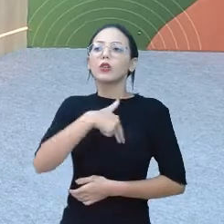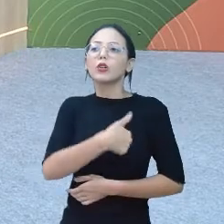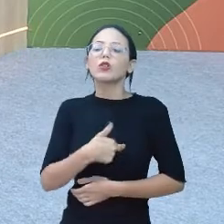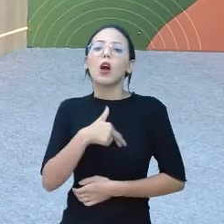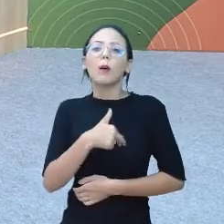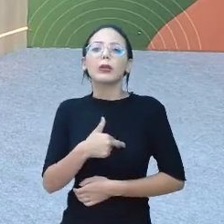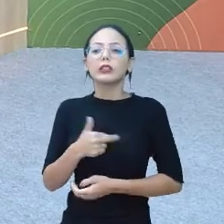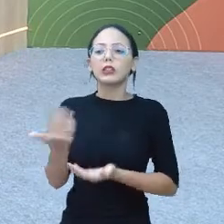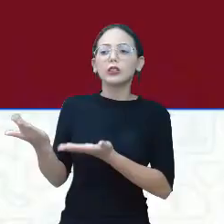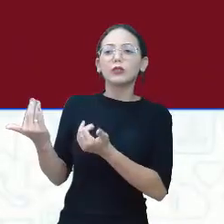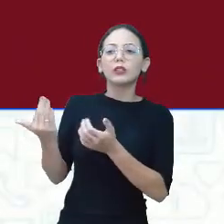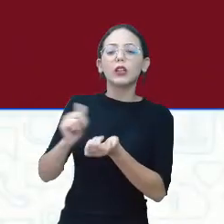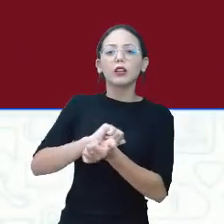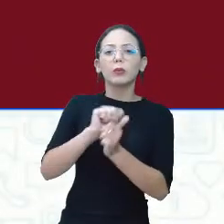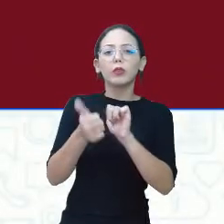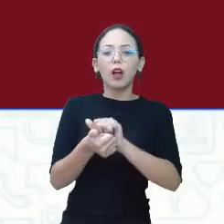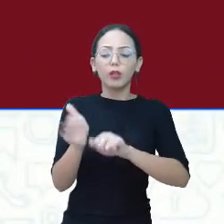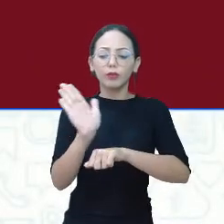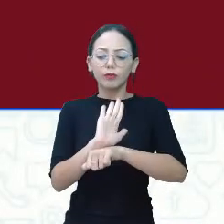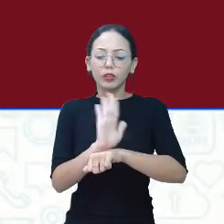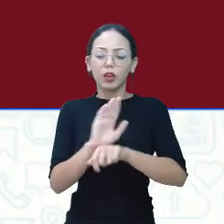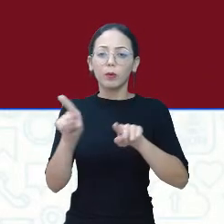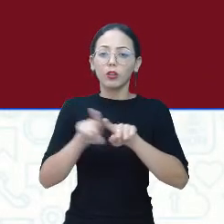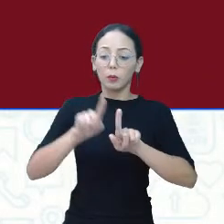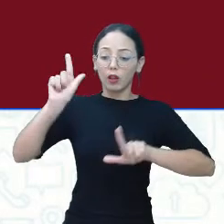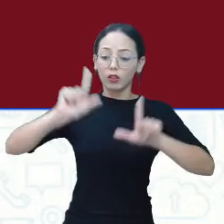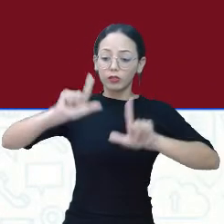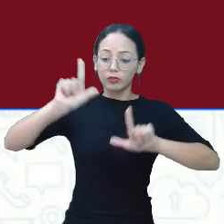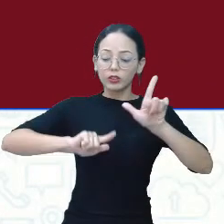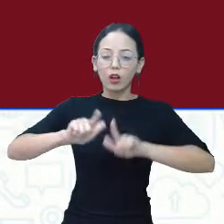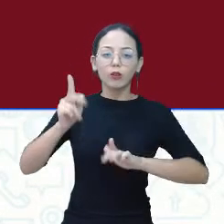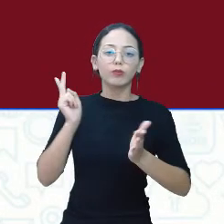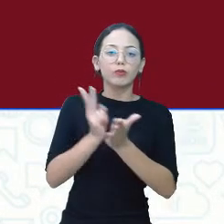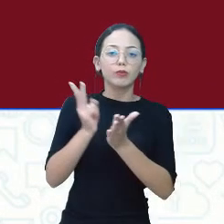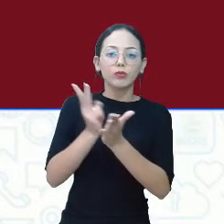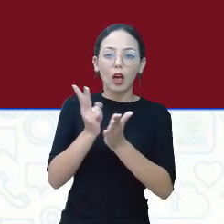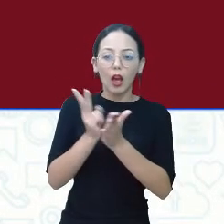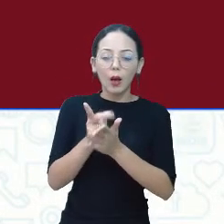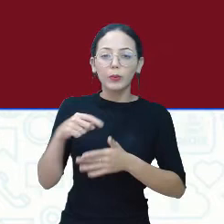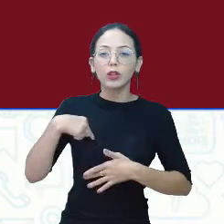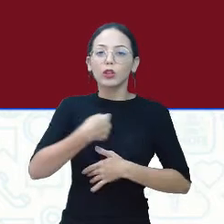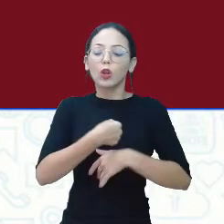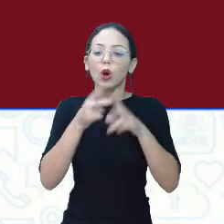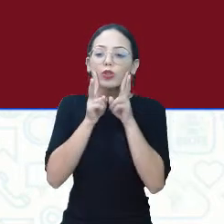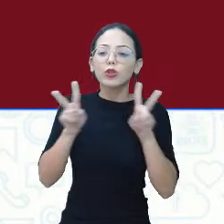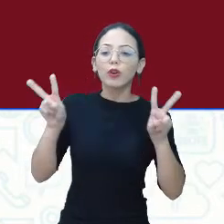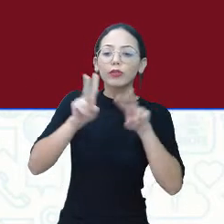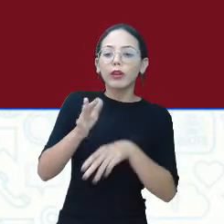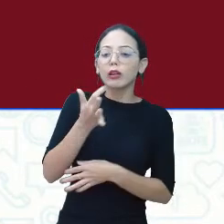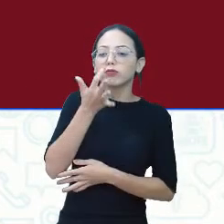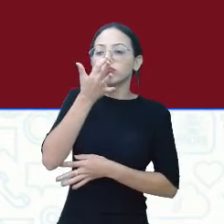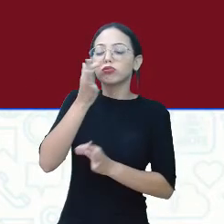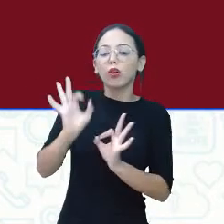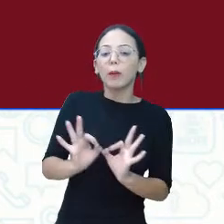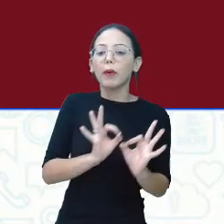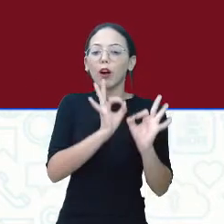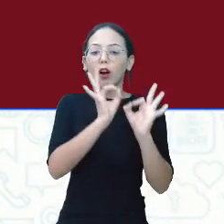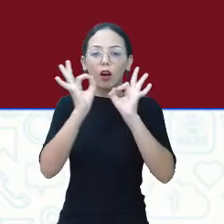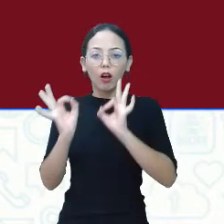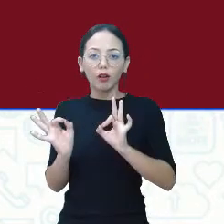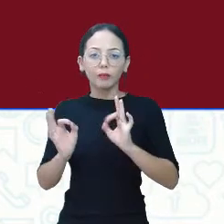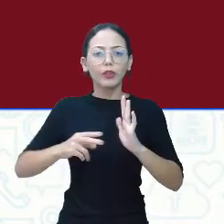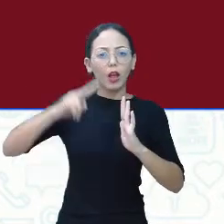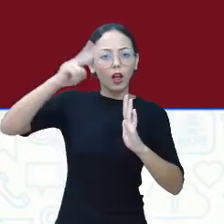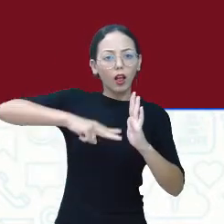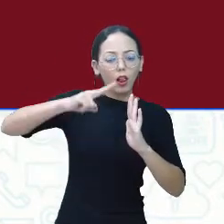facilmente adaptáveis ao cinema e à televisão, né? Como sempre, a gente gosta aí de ver na tela. E além de ler o livro, o